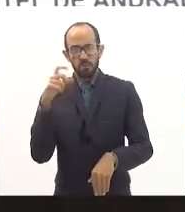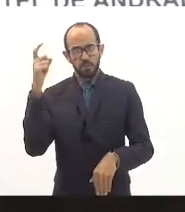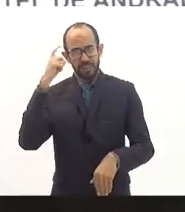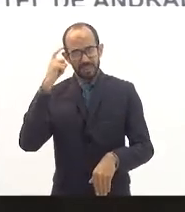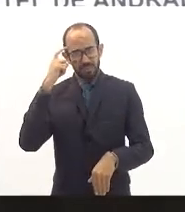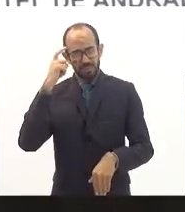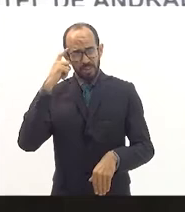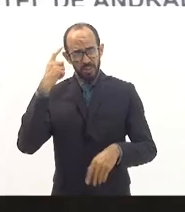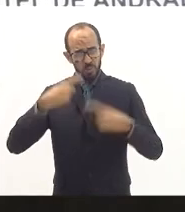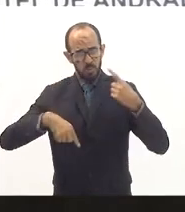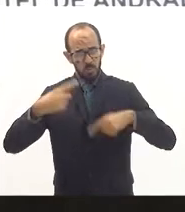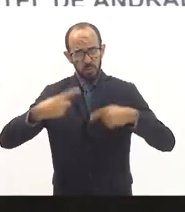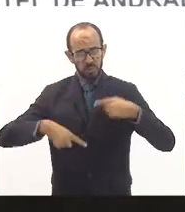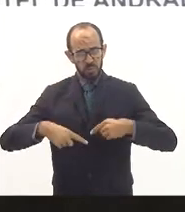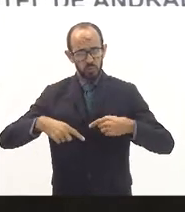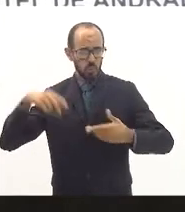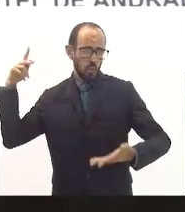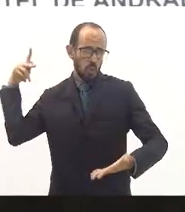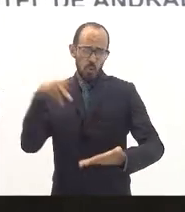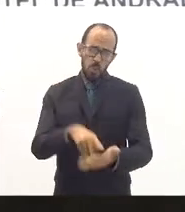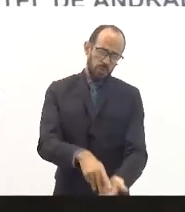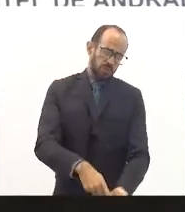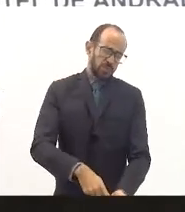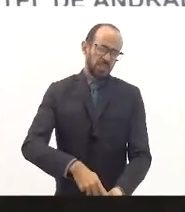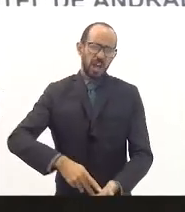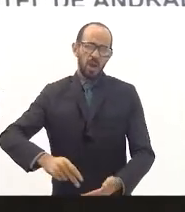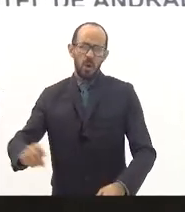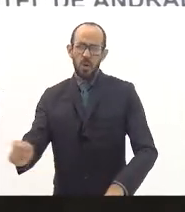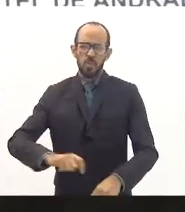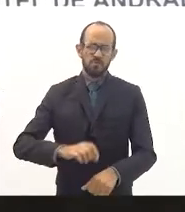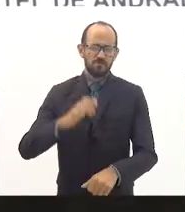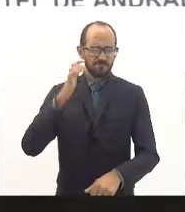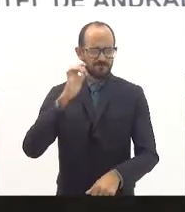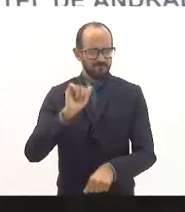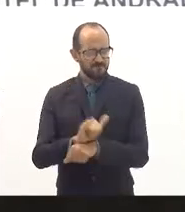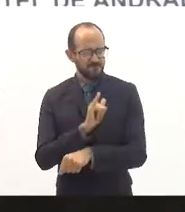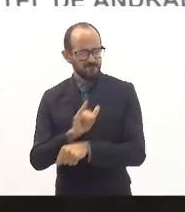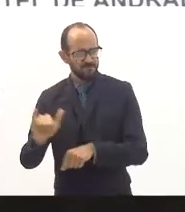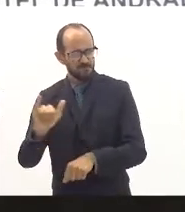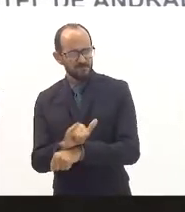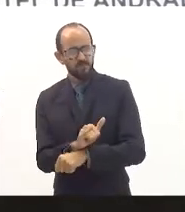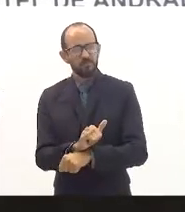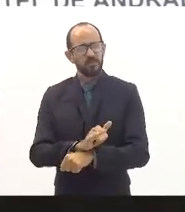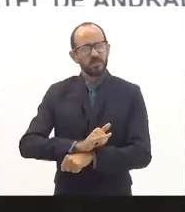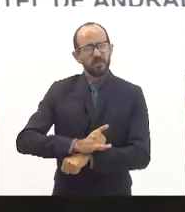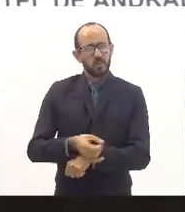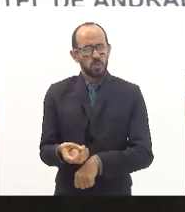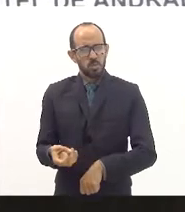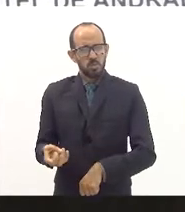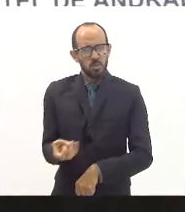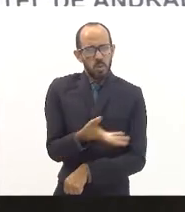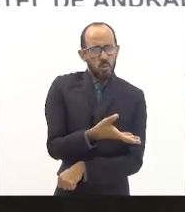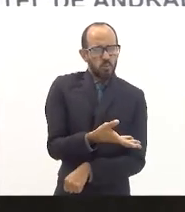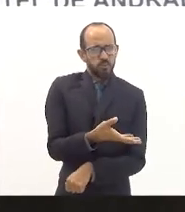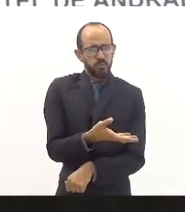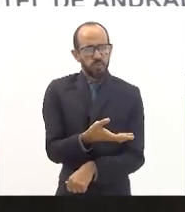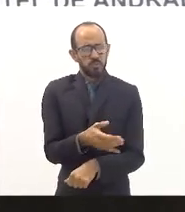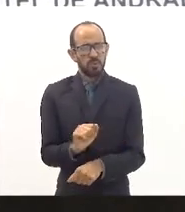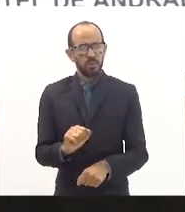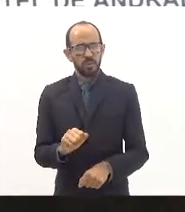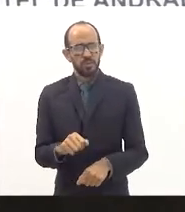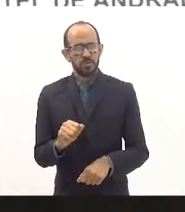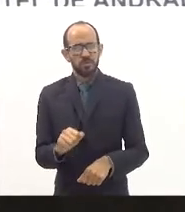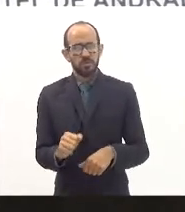político original, arguto, perspicaz, inovador, foi um